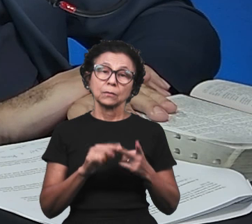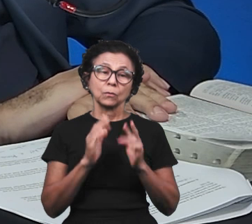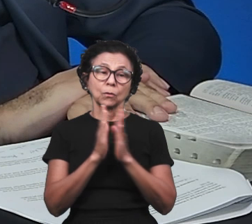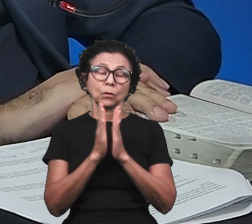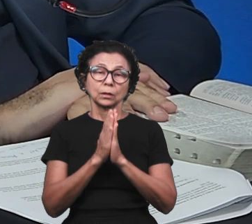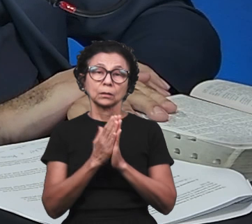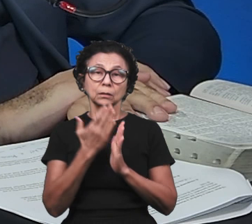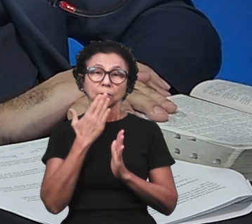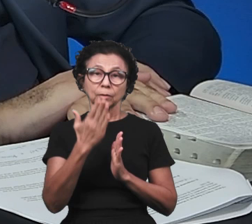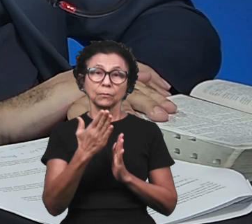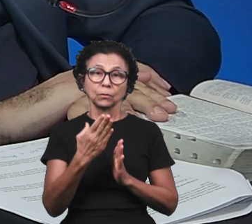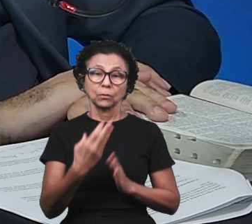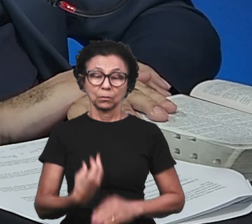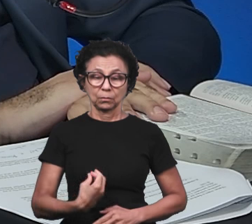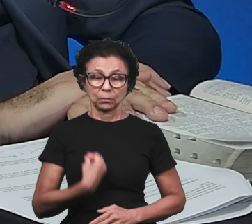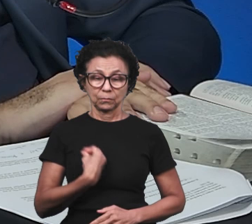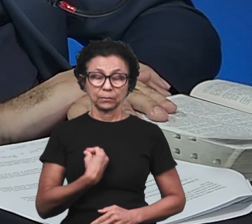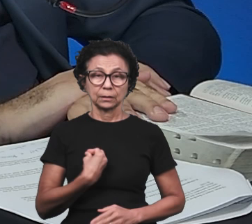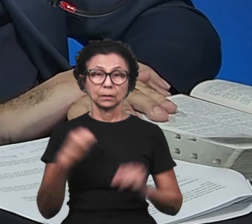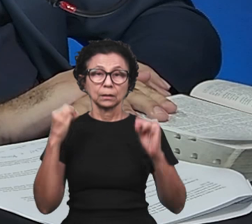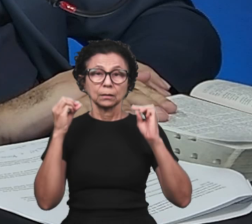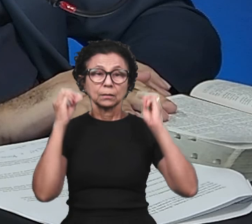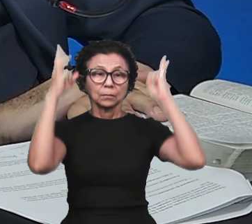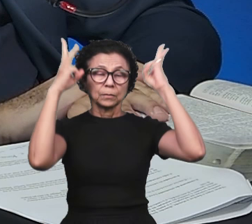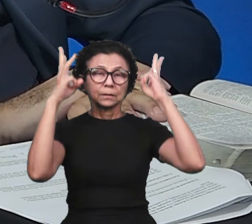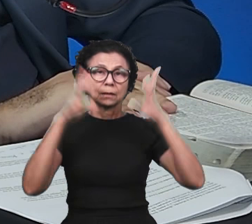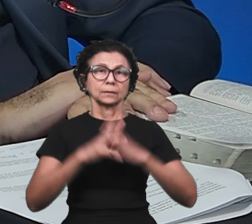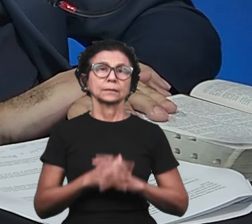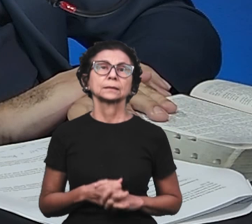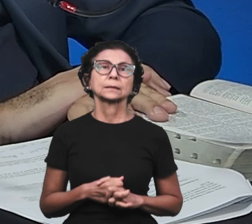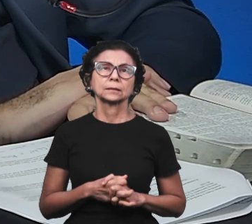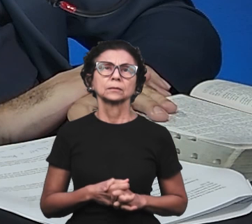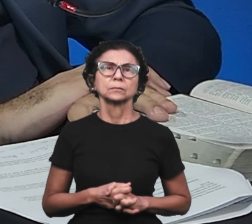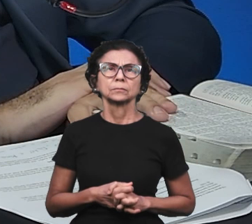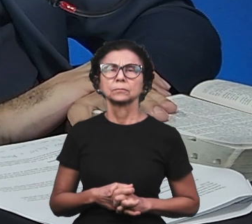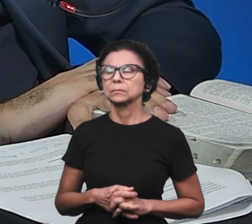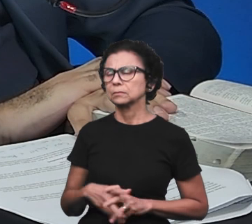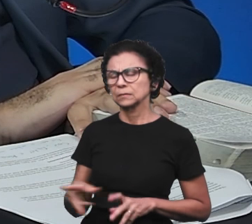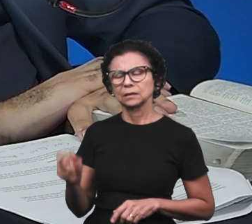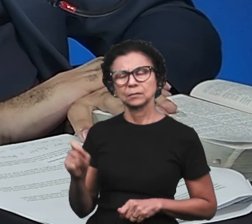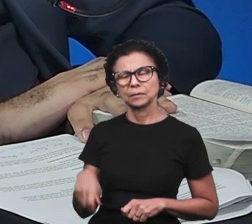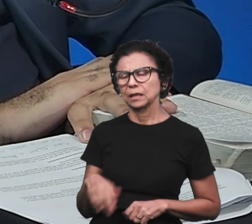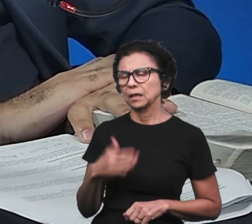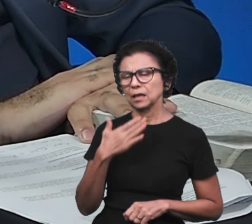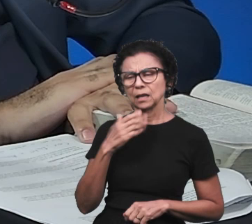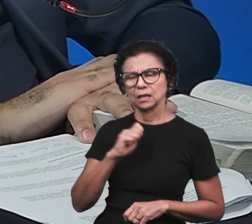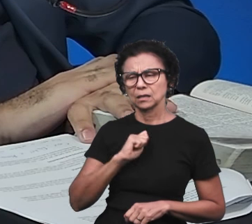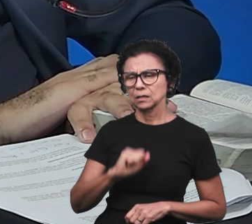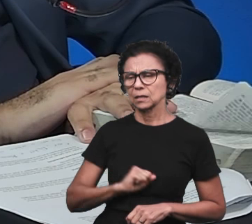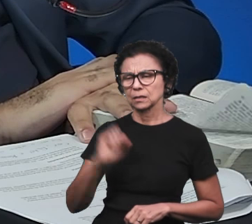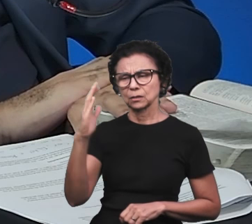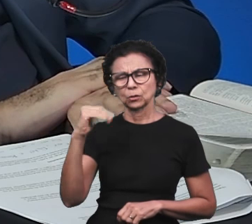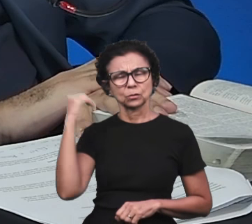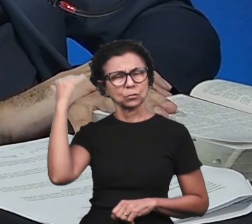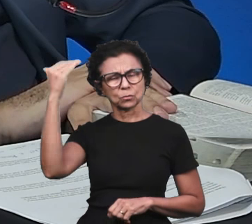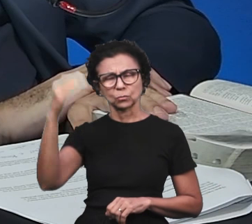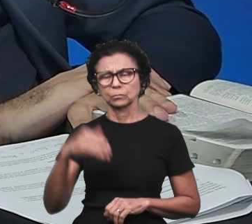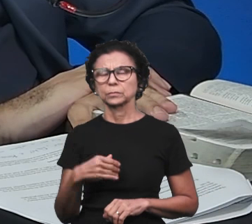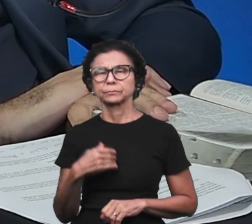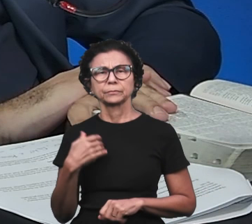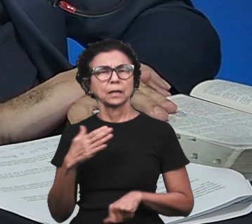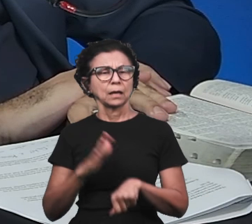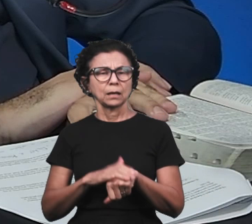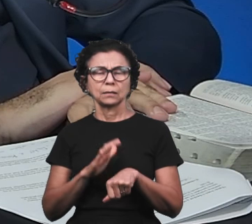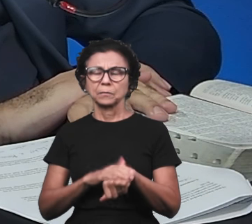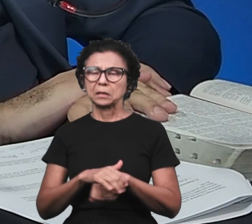notável no sentido de ser um intercessor. Ele tinha que ser sumo sacerdote mesmo. A escolha já estava definida pelo Senhor. No